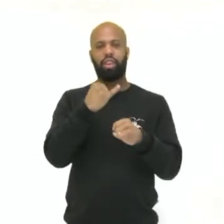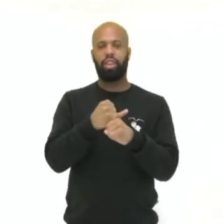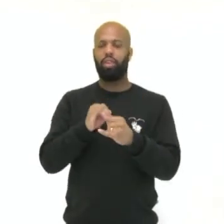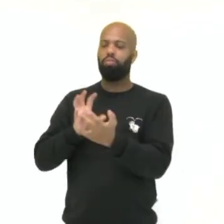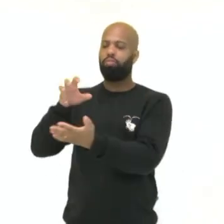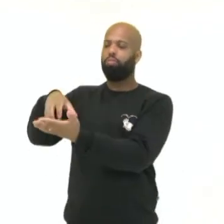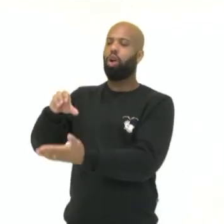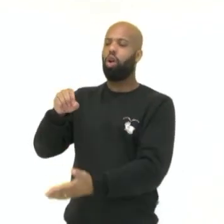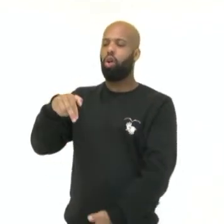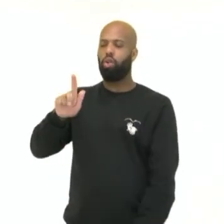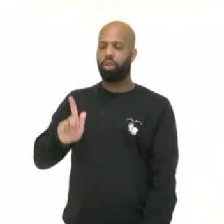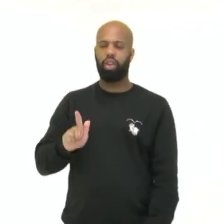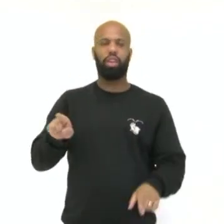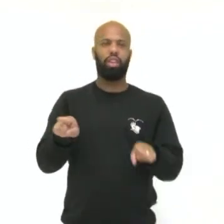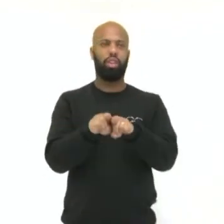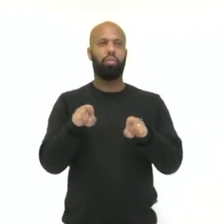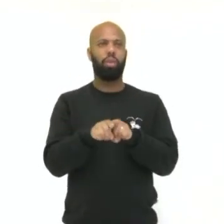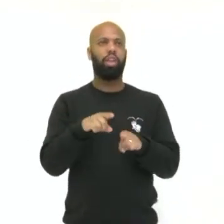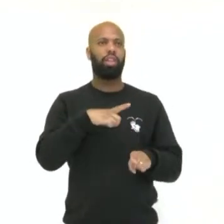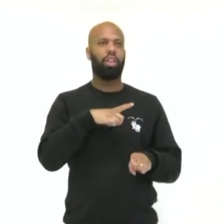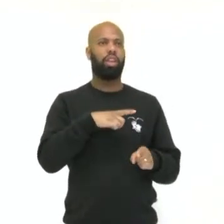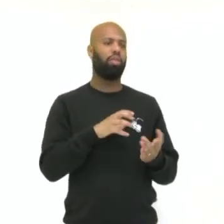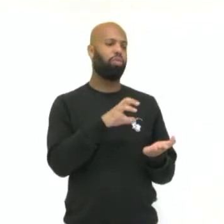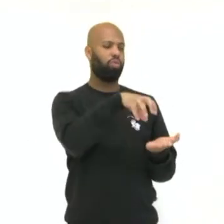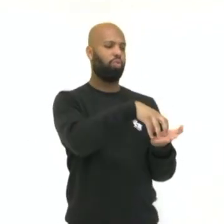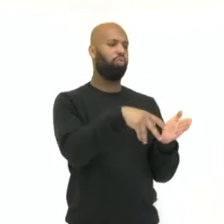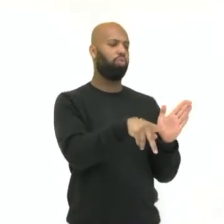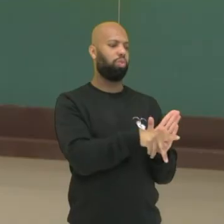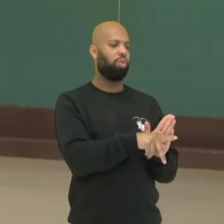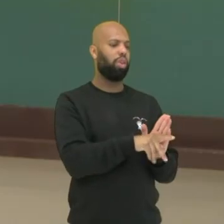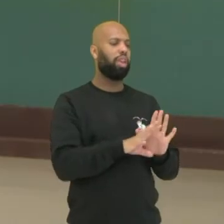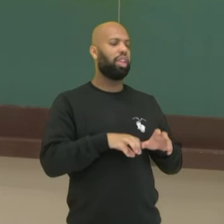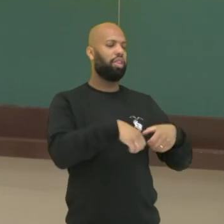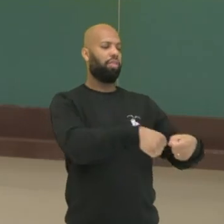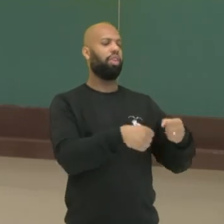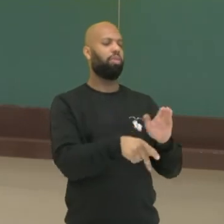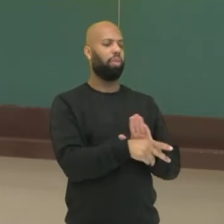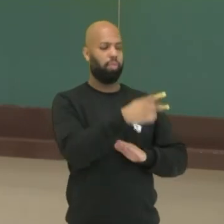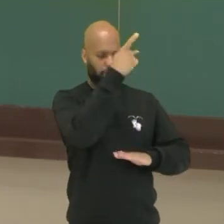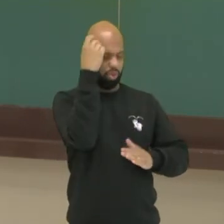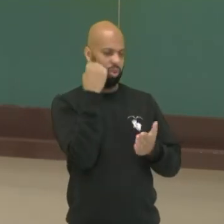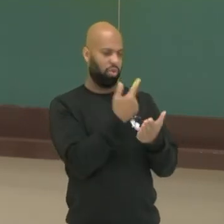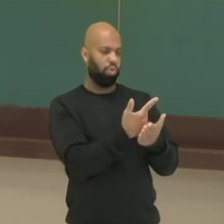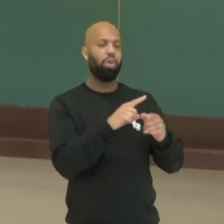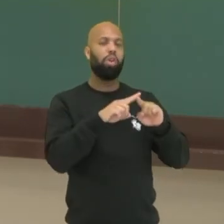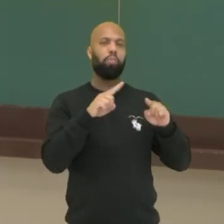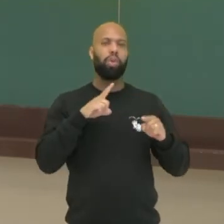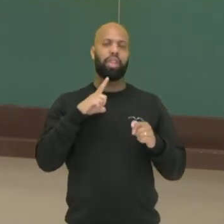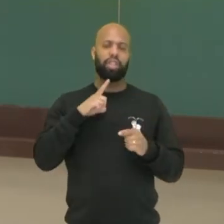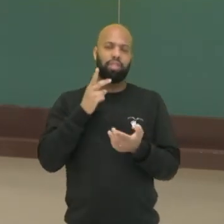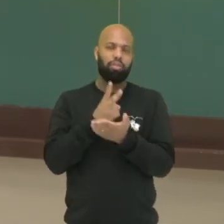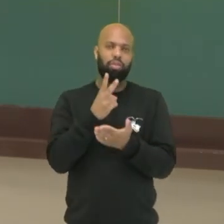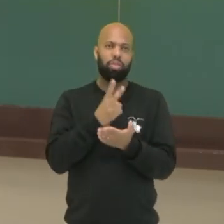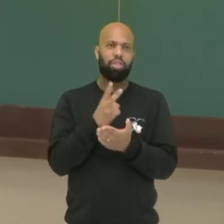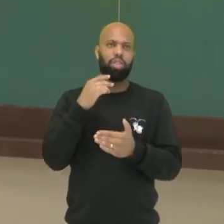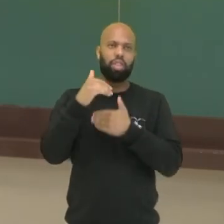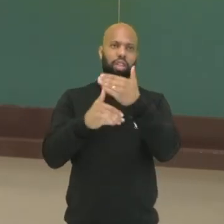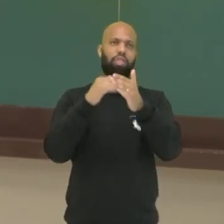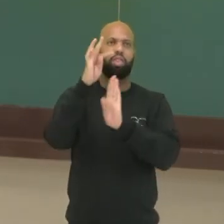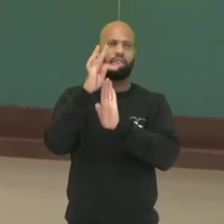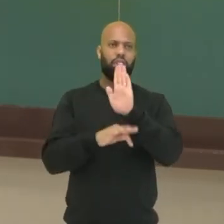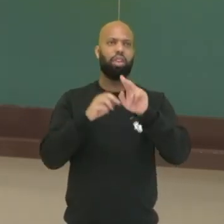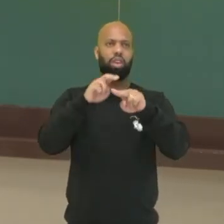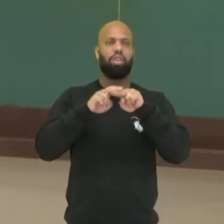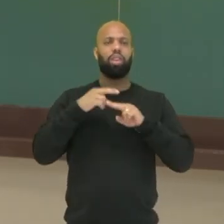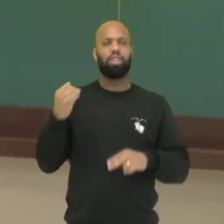defesa do consumidor. E segue, não vou ler tudo aqui, mas ele segue desenvolvendo o texto. Por isso que é importante